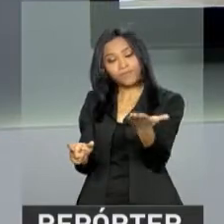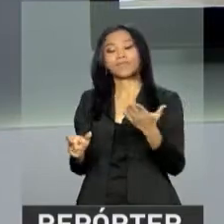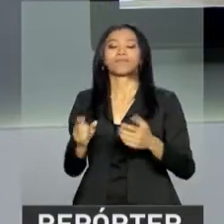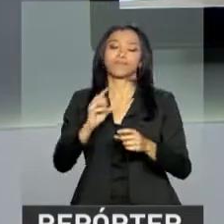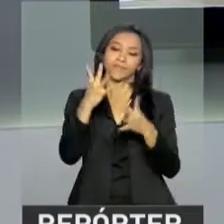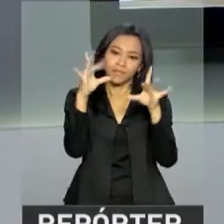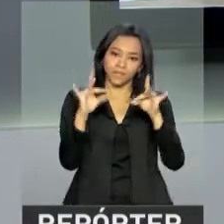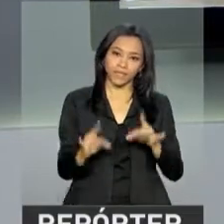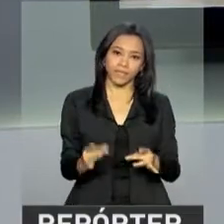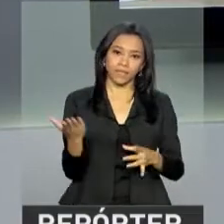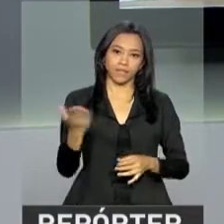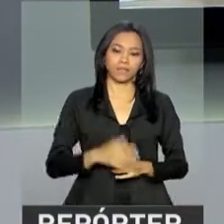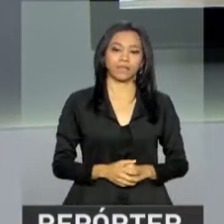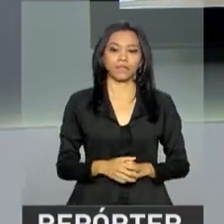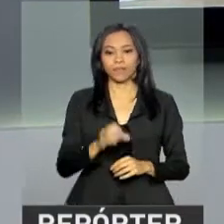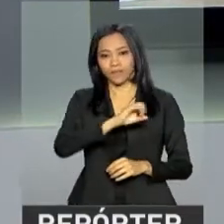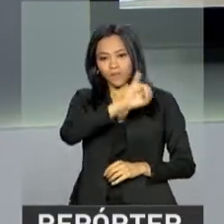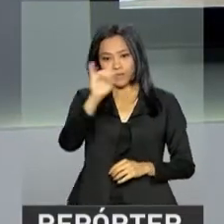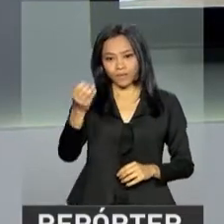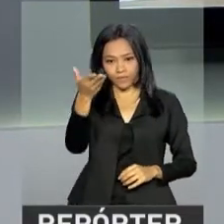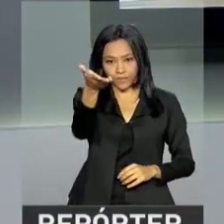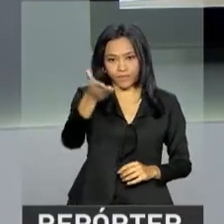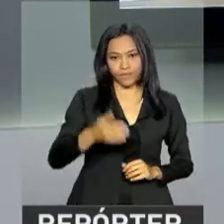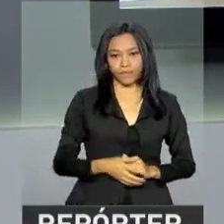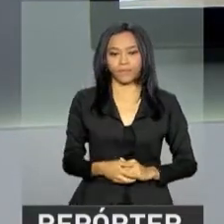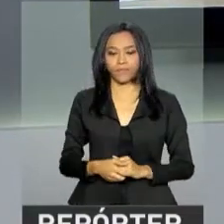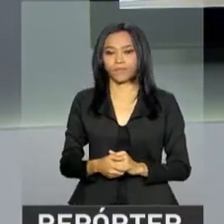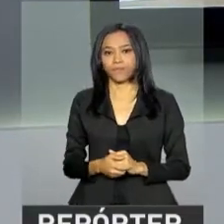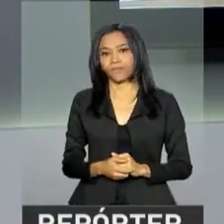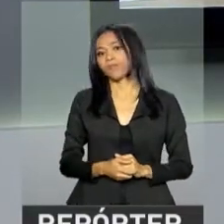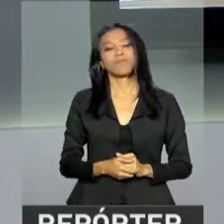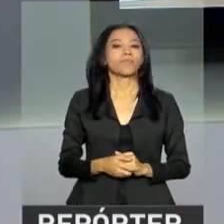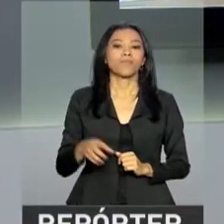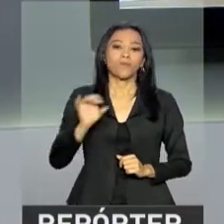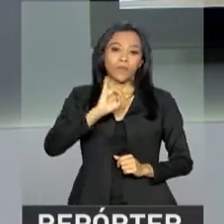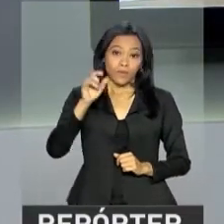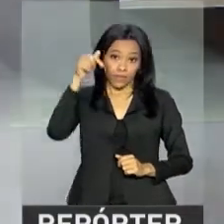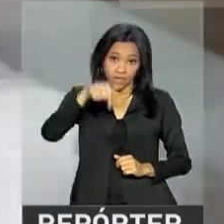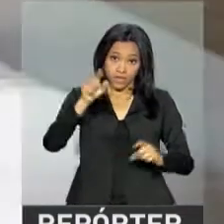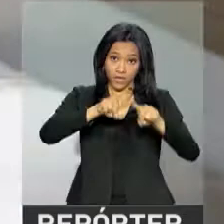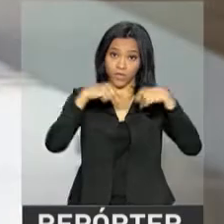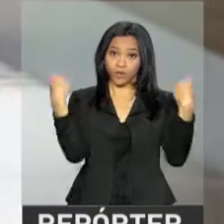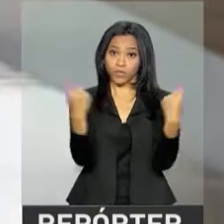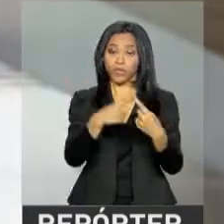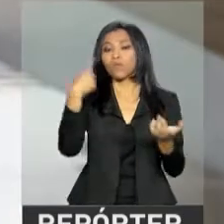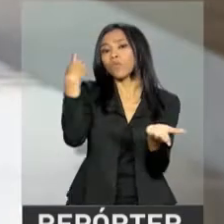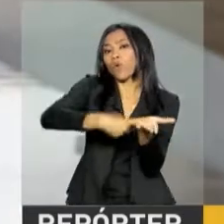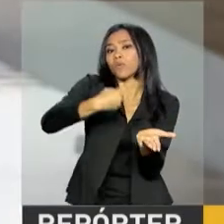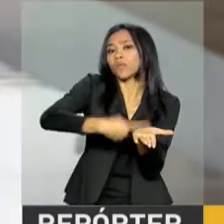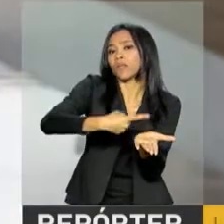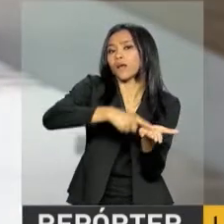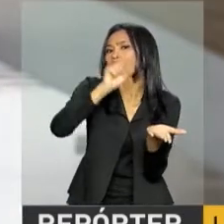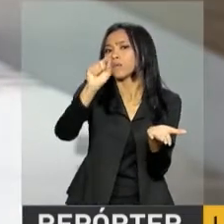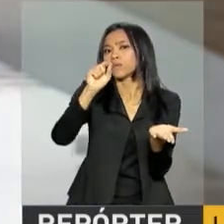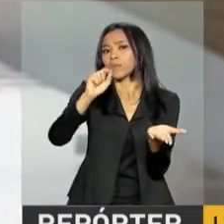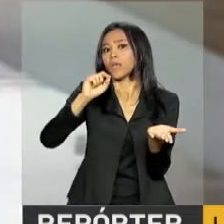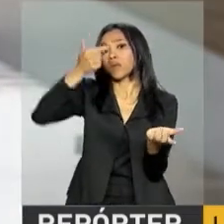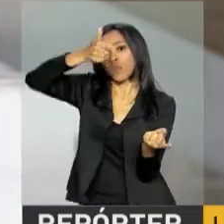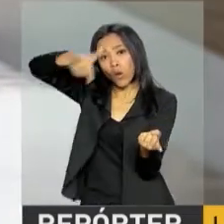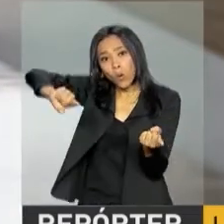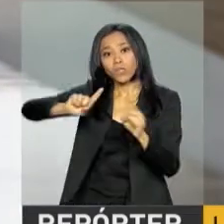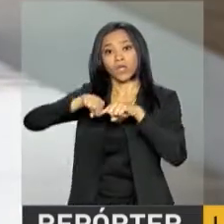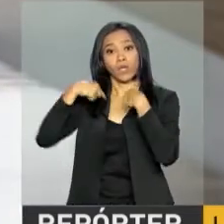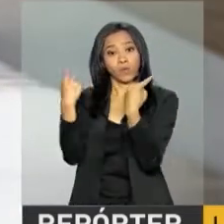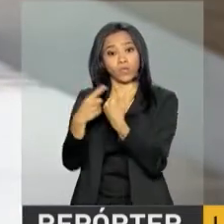que tem os detalhes o la luna é com você o lata isso nessa reunião ficou acertada a convocação de uma sessão do congresso